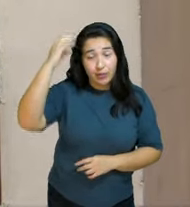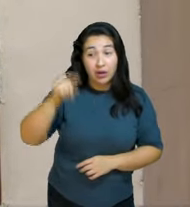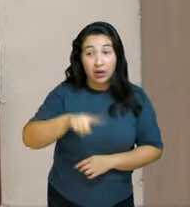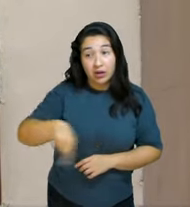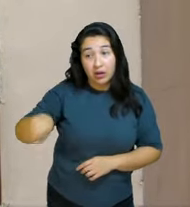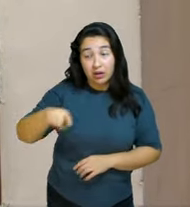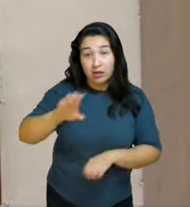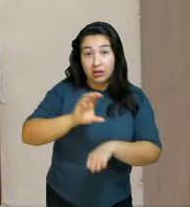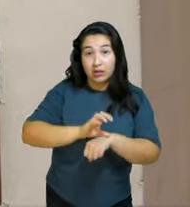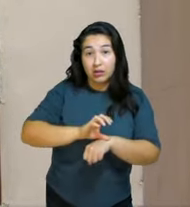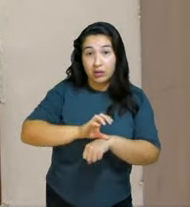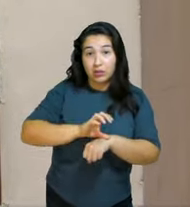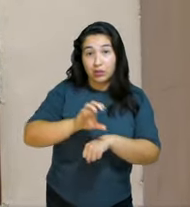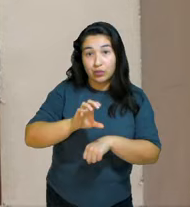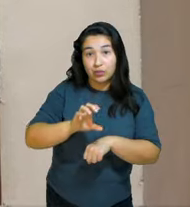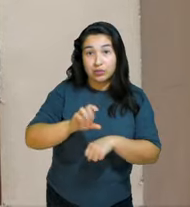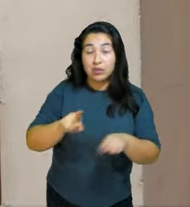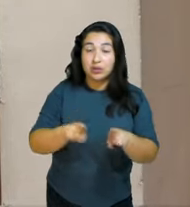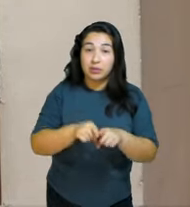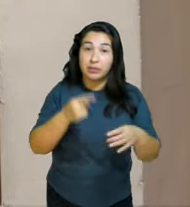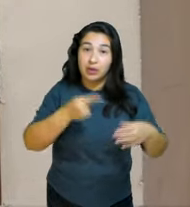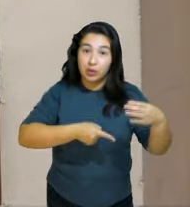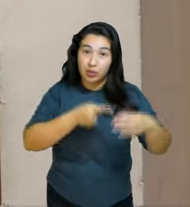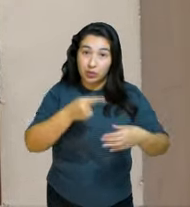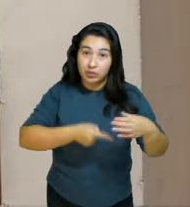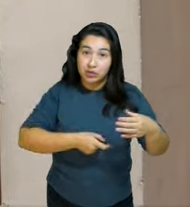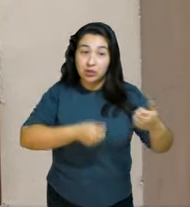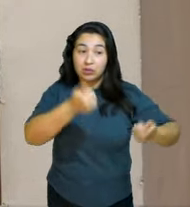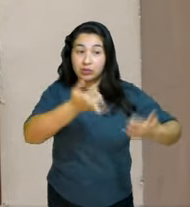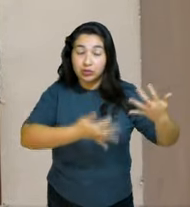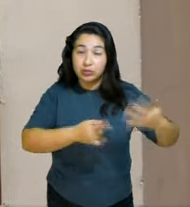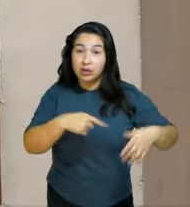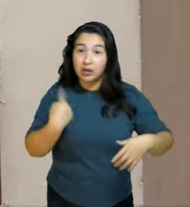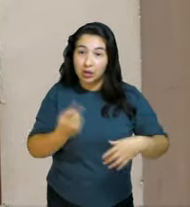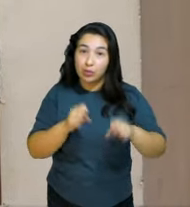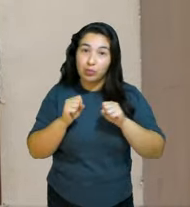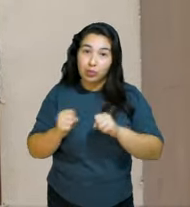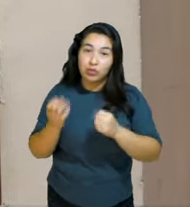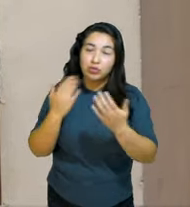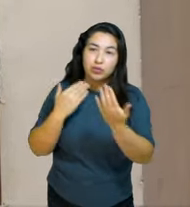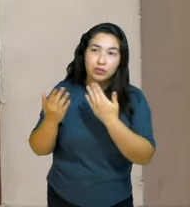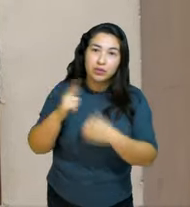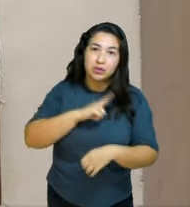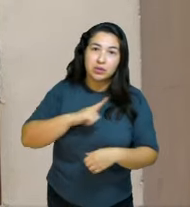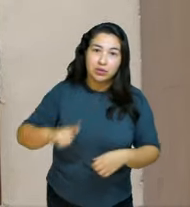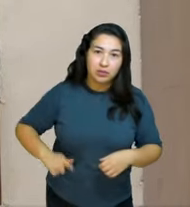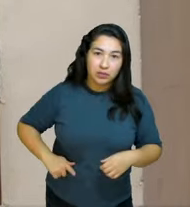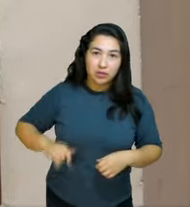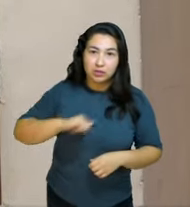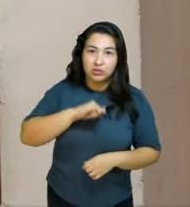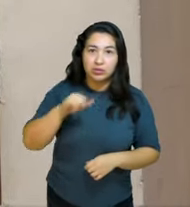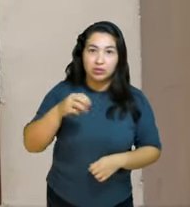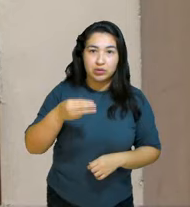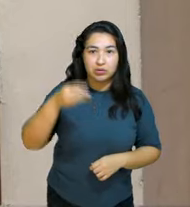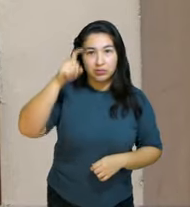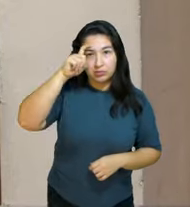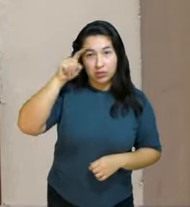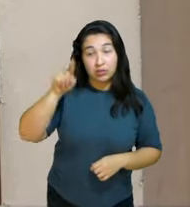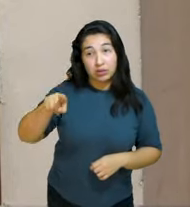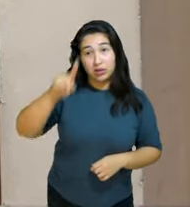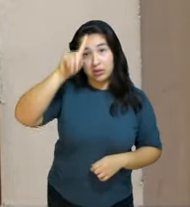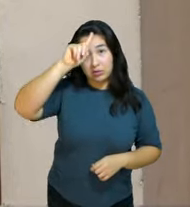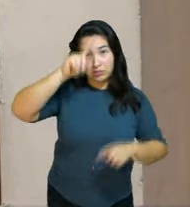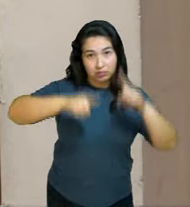manifeste, que a comissão se manifeste, para que eu possa conversar com o governador, que é o dono do